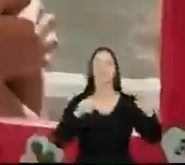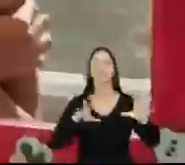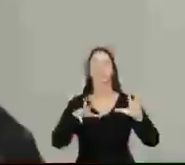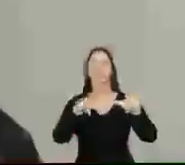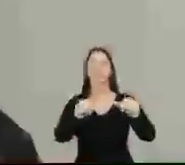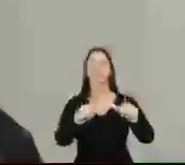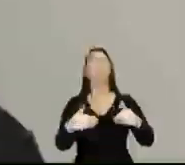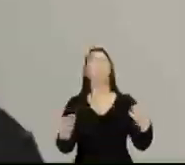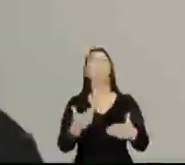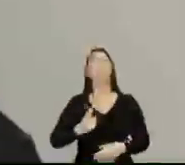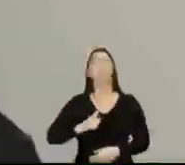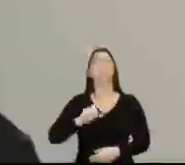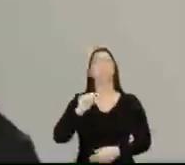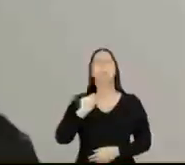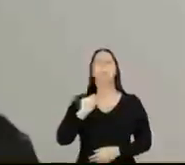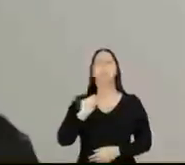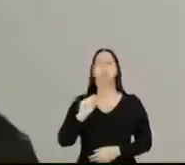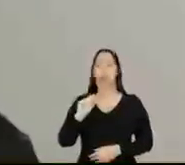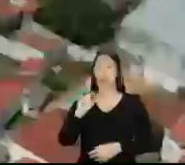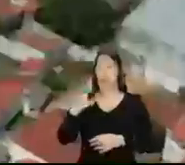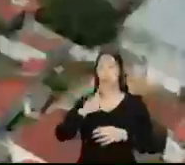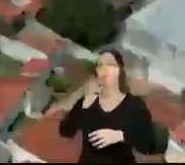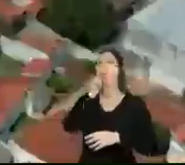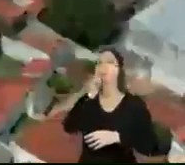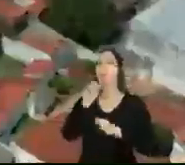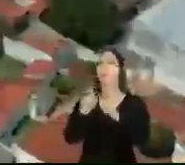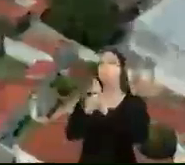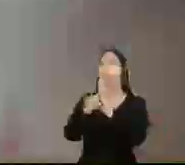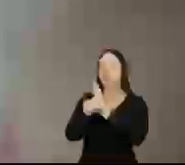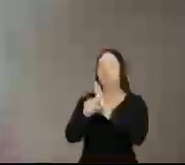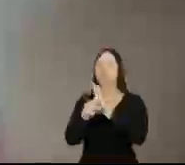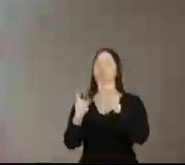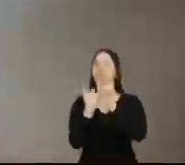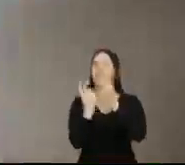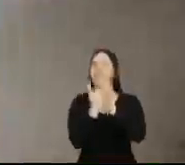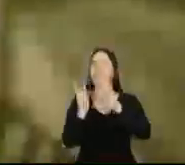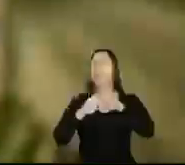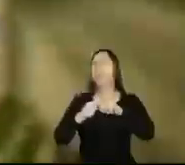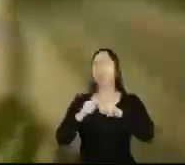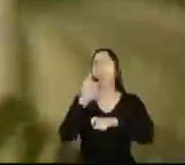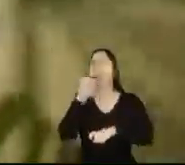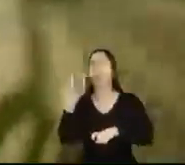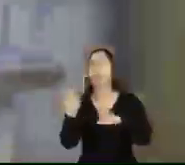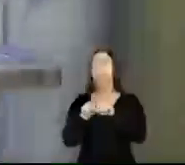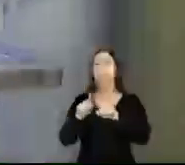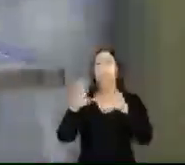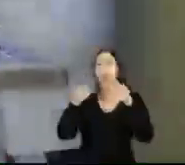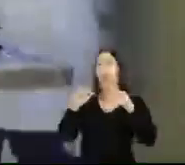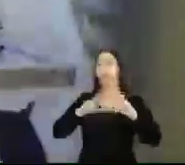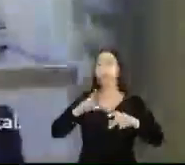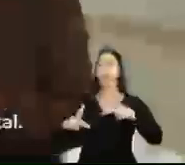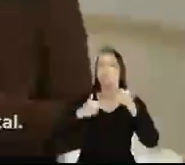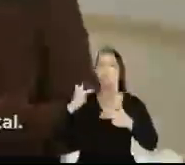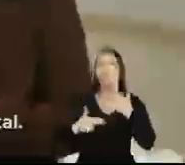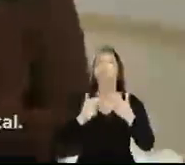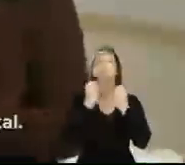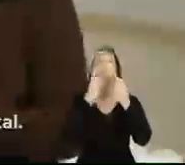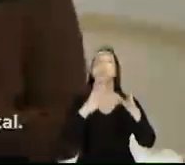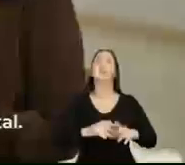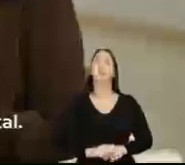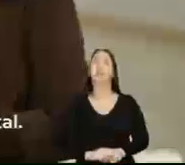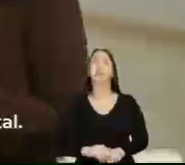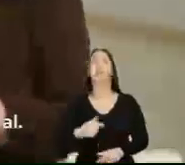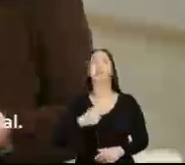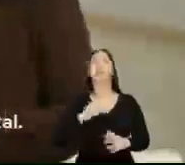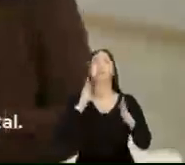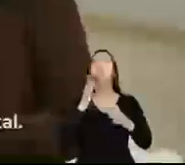todo mundo e agora todos os nossos ambulatórios vão se tornar um hospital dia, fazendo exame, diagnóstico e cirurgia. Estou muito grata a